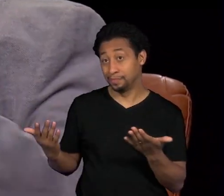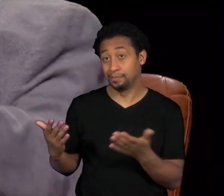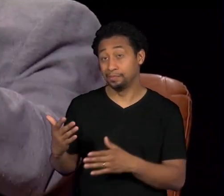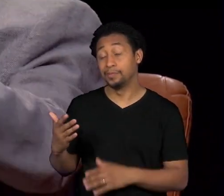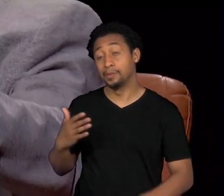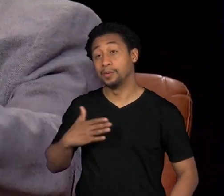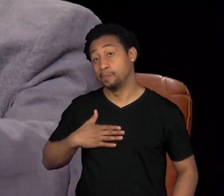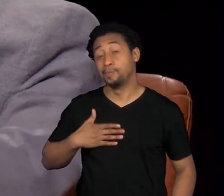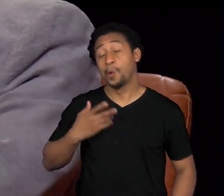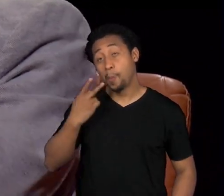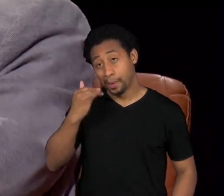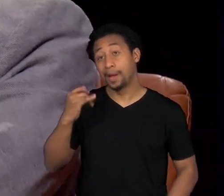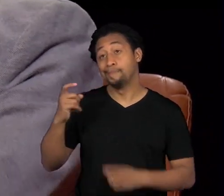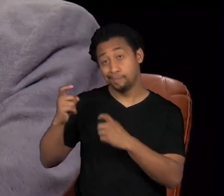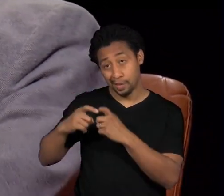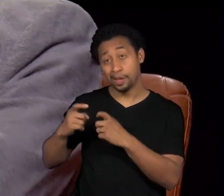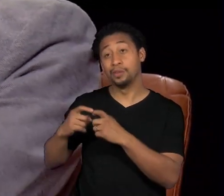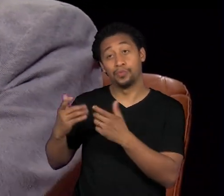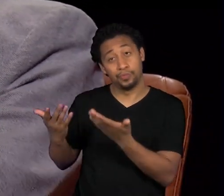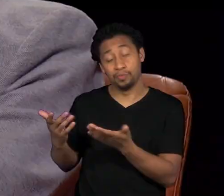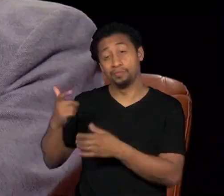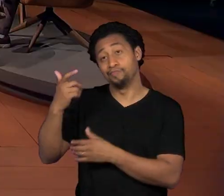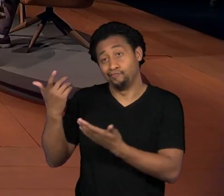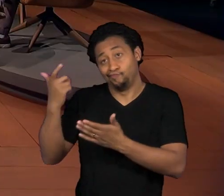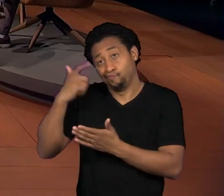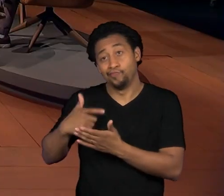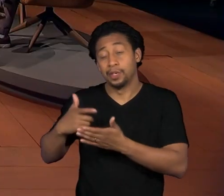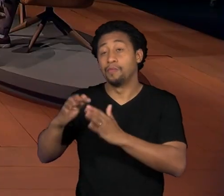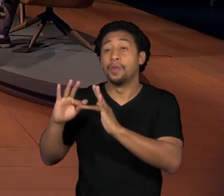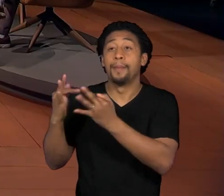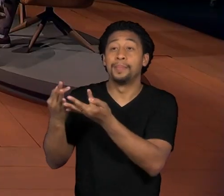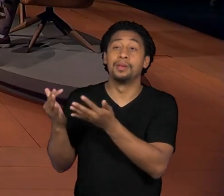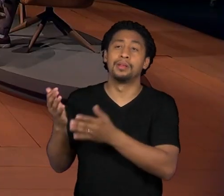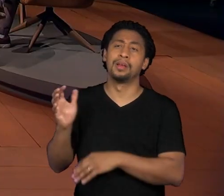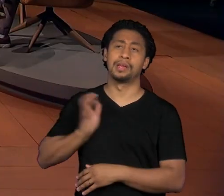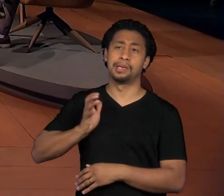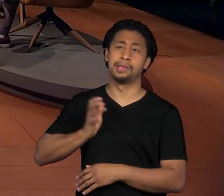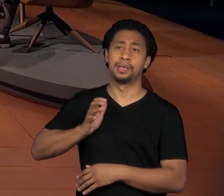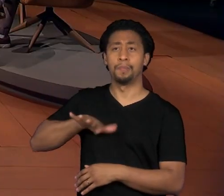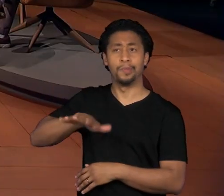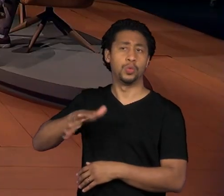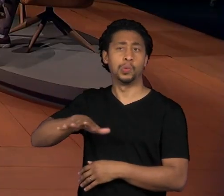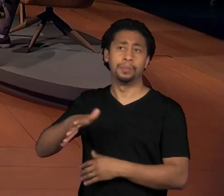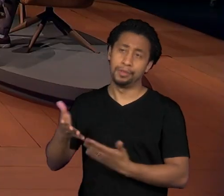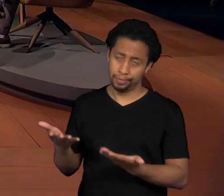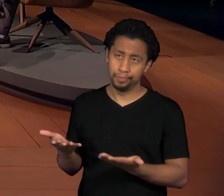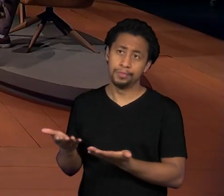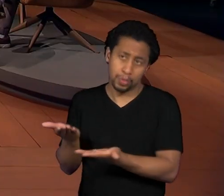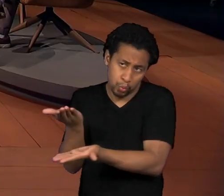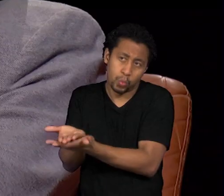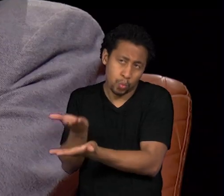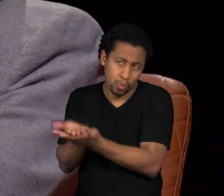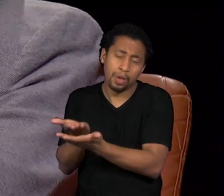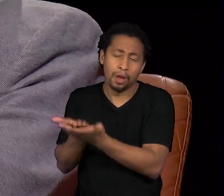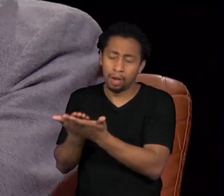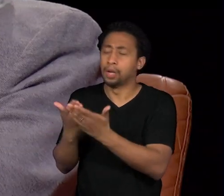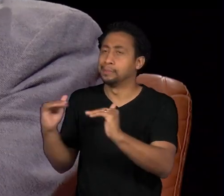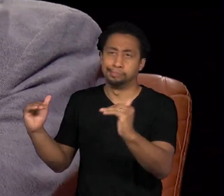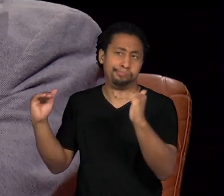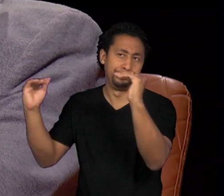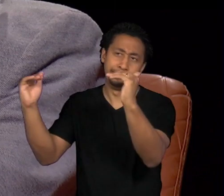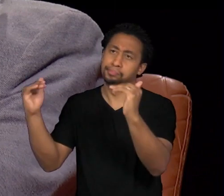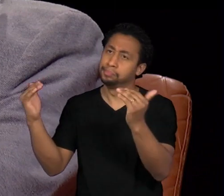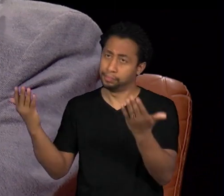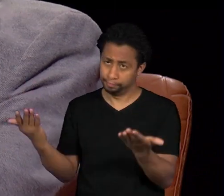classe média meu pai era médico eu fiz o curso ginasial no Marista por exemplo Uhum eu quando eu entrei